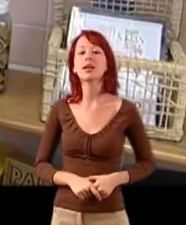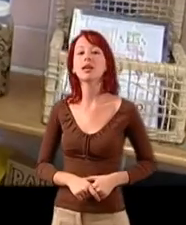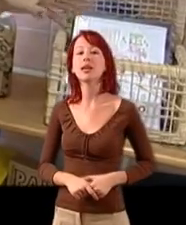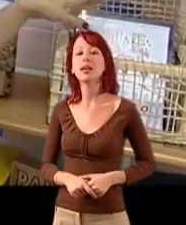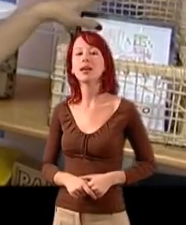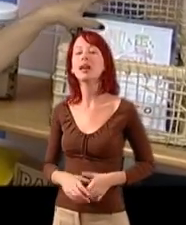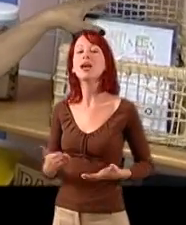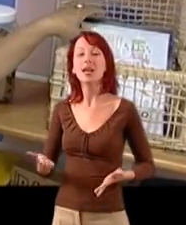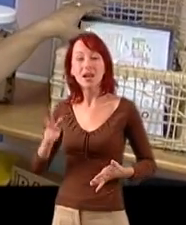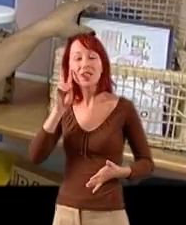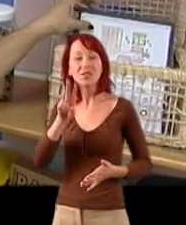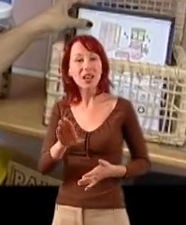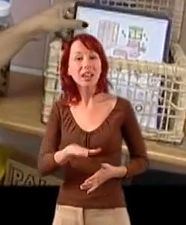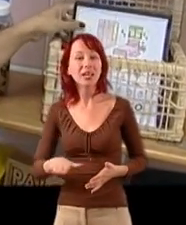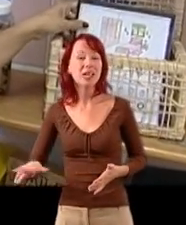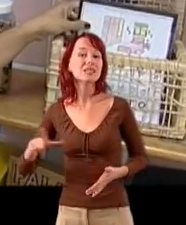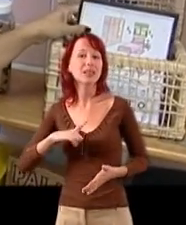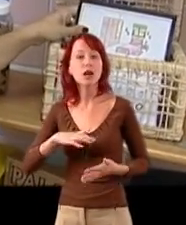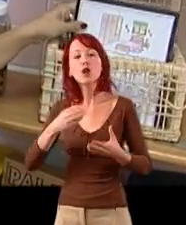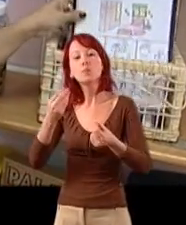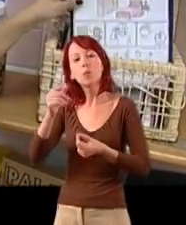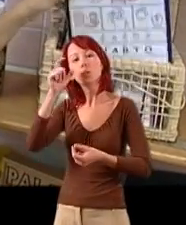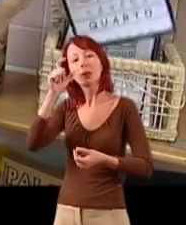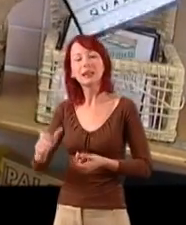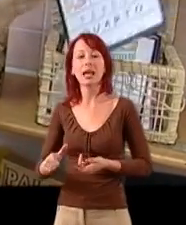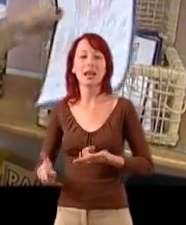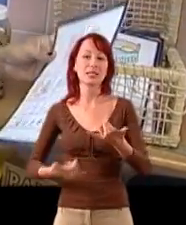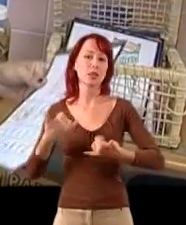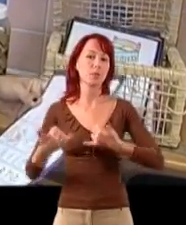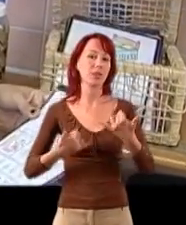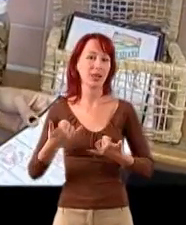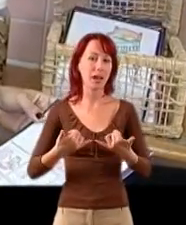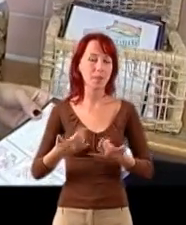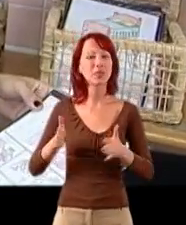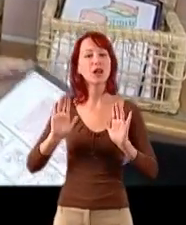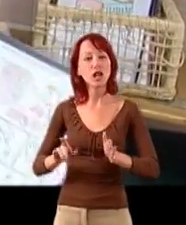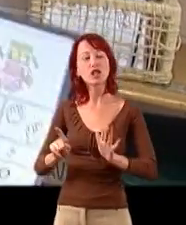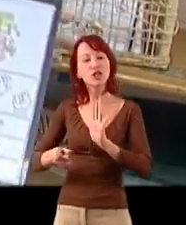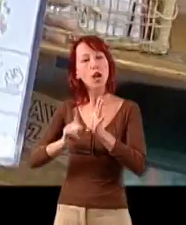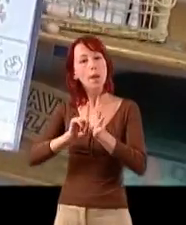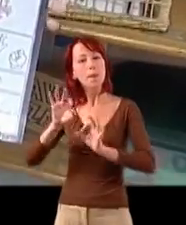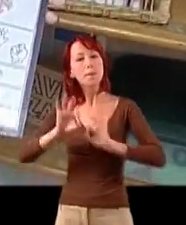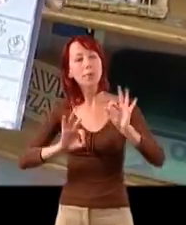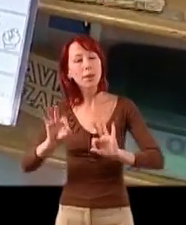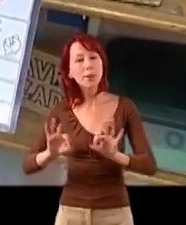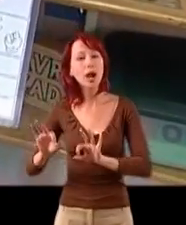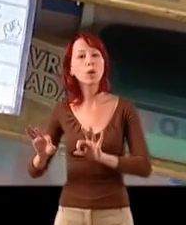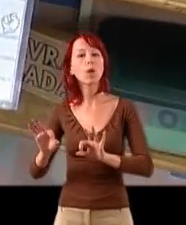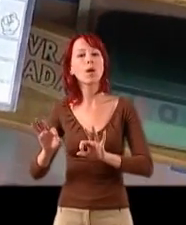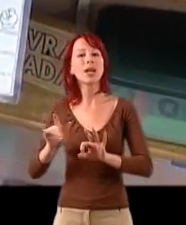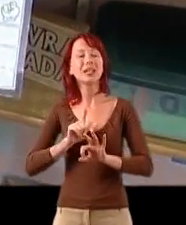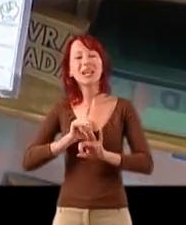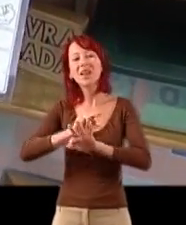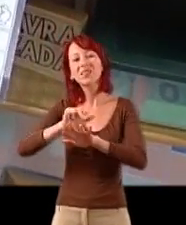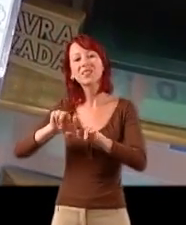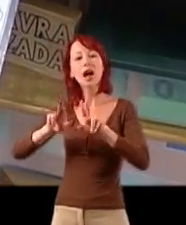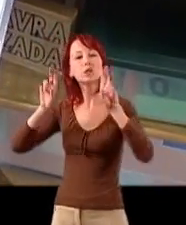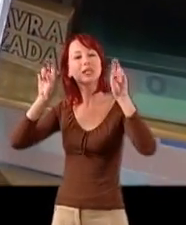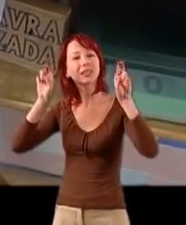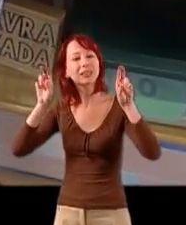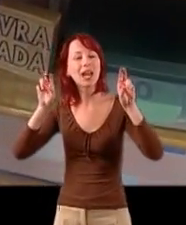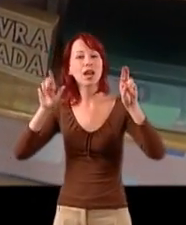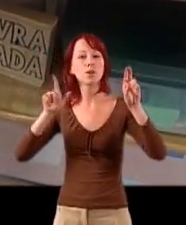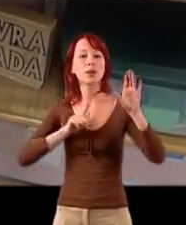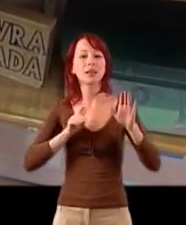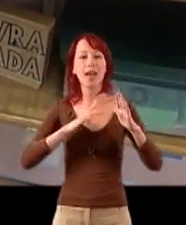gente vê assim, bastante interesse das crianças de estar brincando. Então a gente preparou um material assim. Tem vários temas,